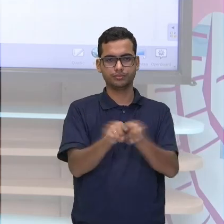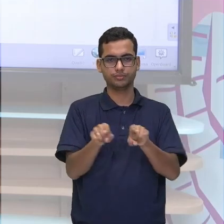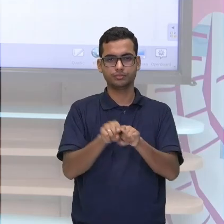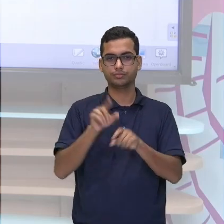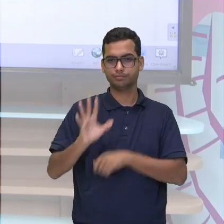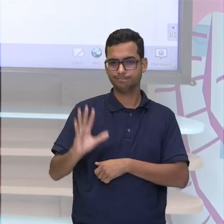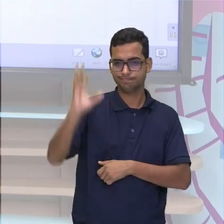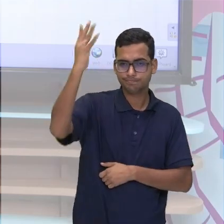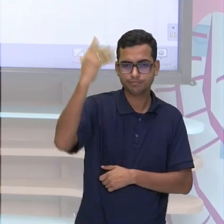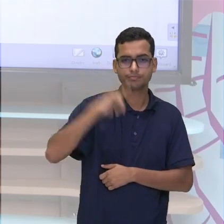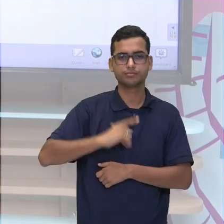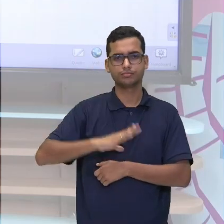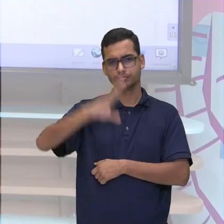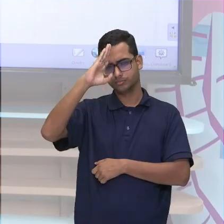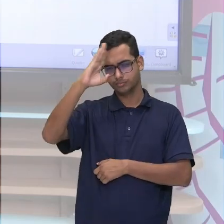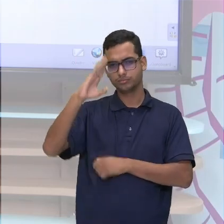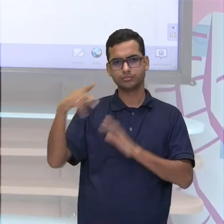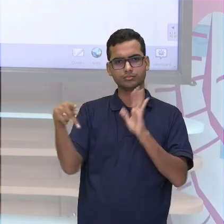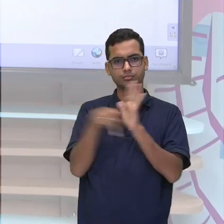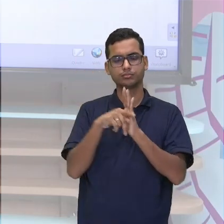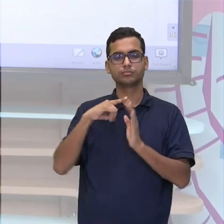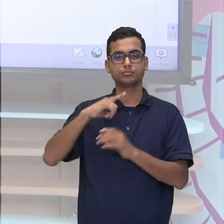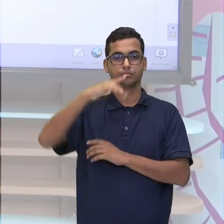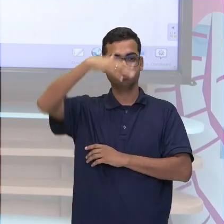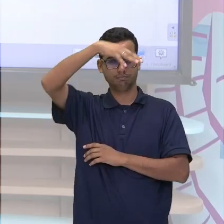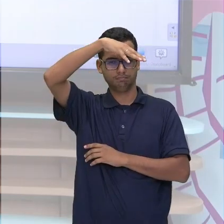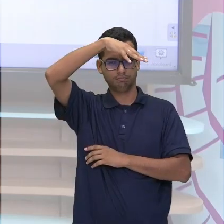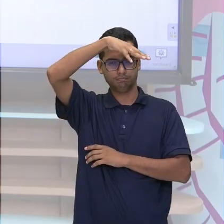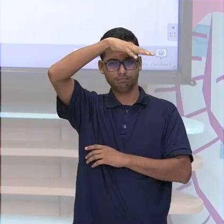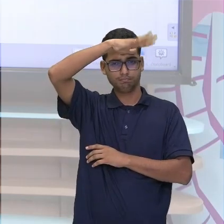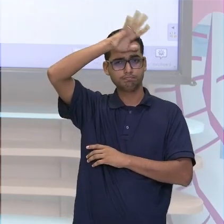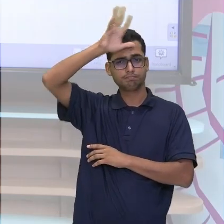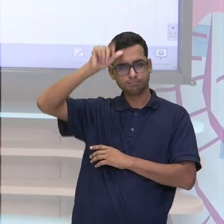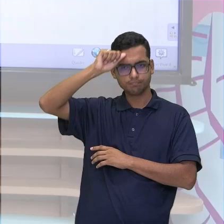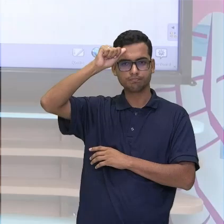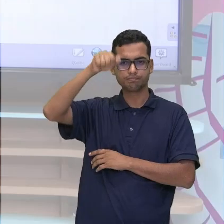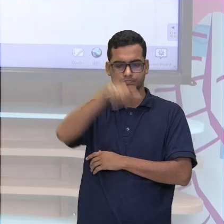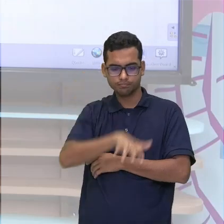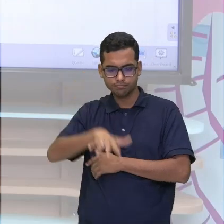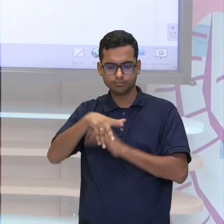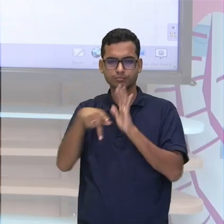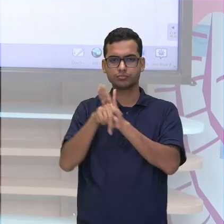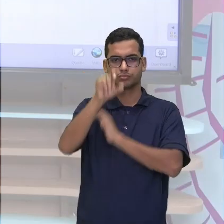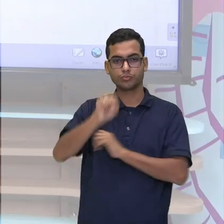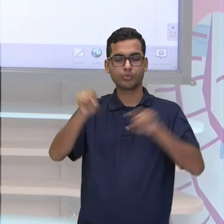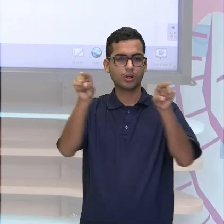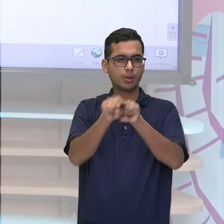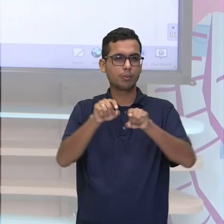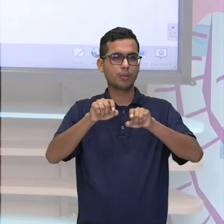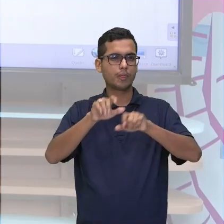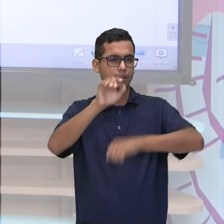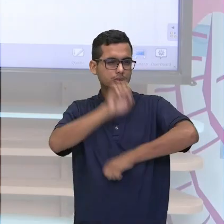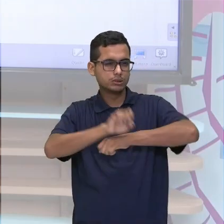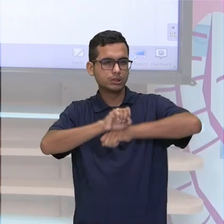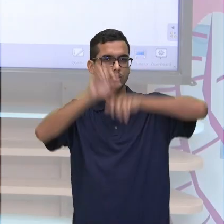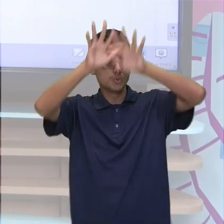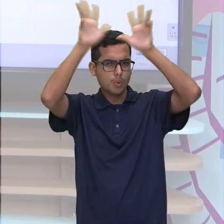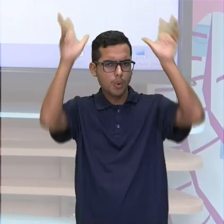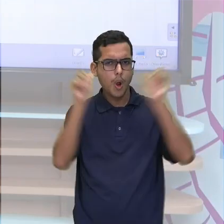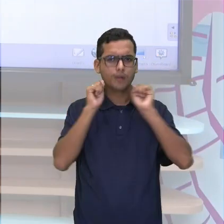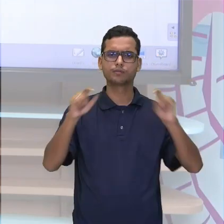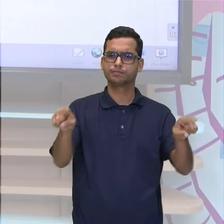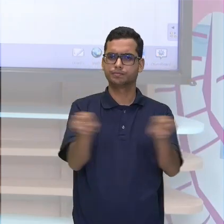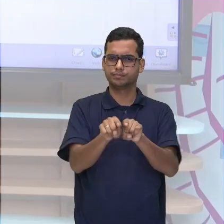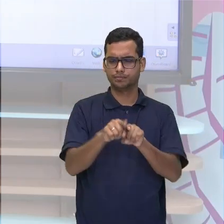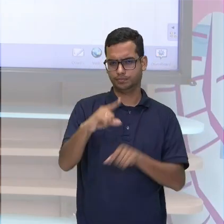ali no sul do Amazonas, tá bom? Passando ali pelo Acre também, entre outras regiões. E aí